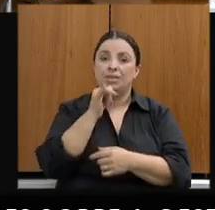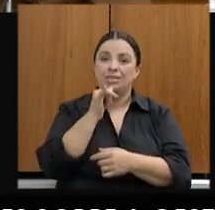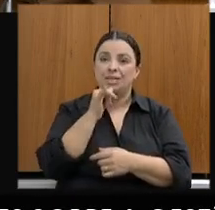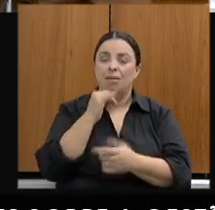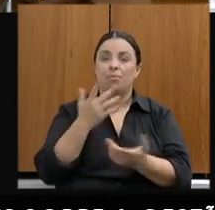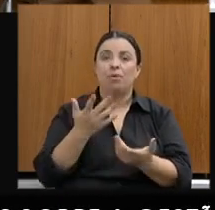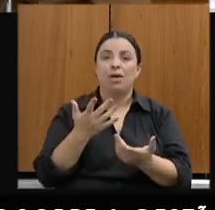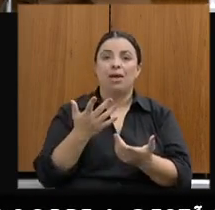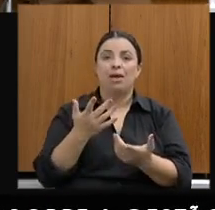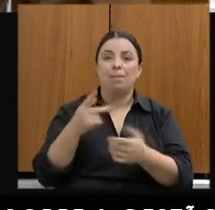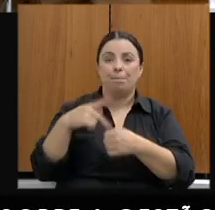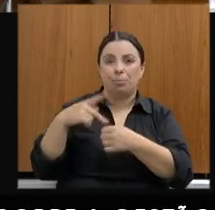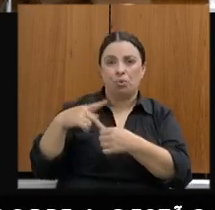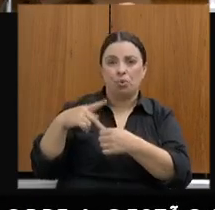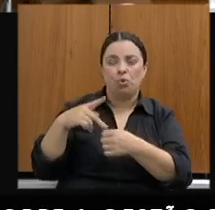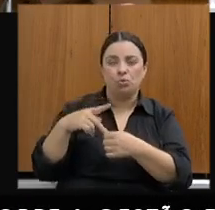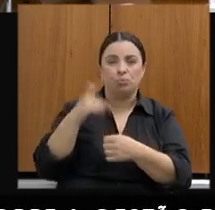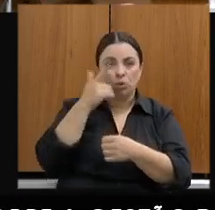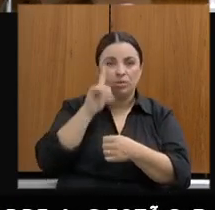abastecer